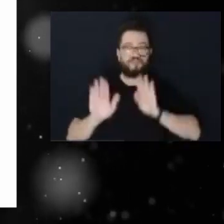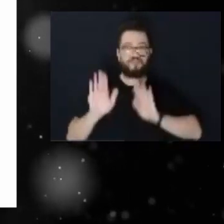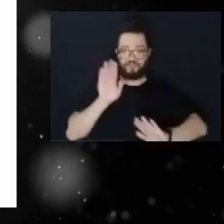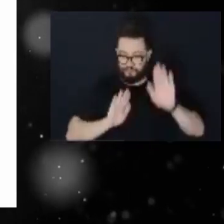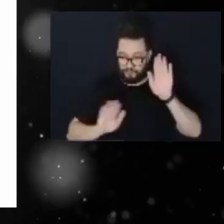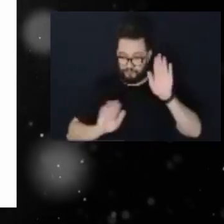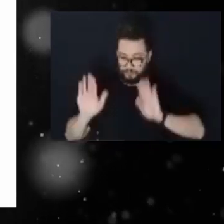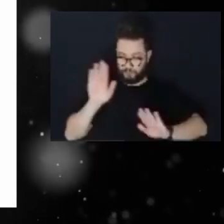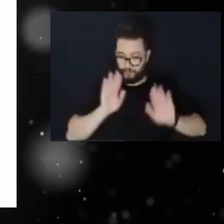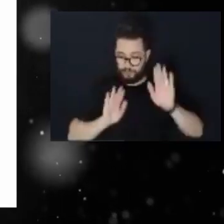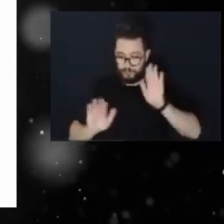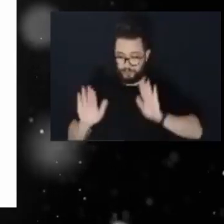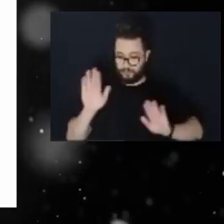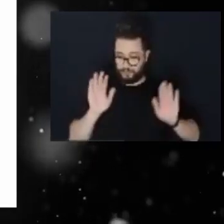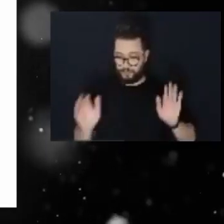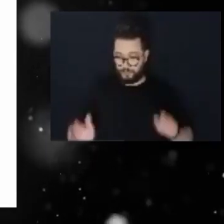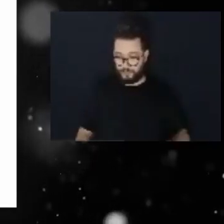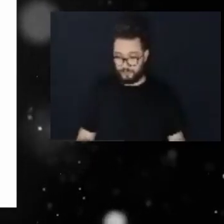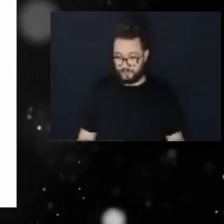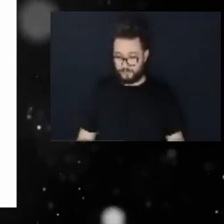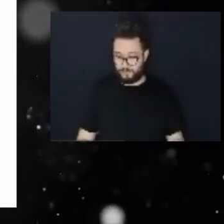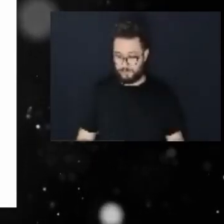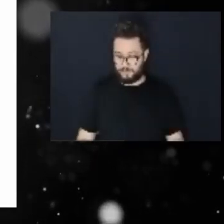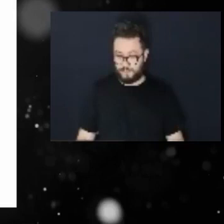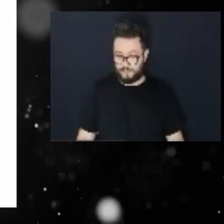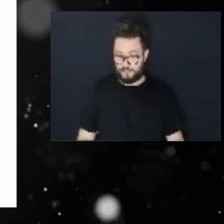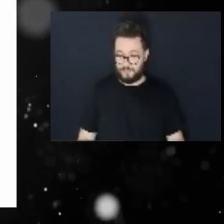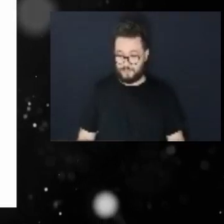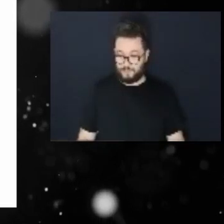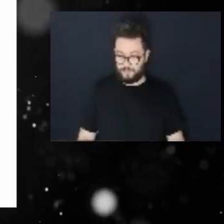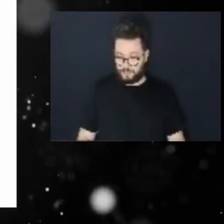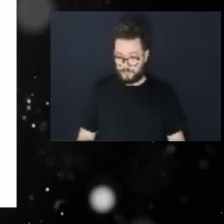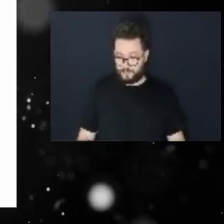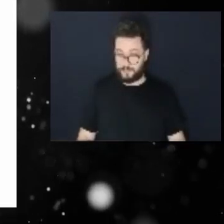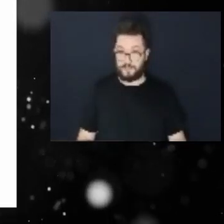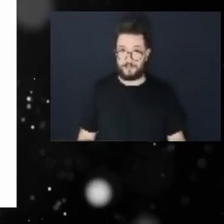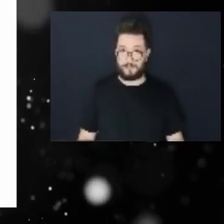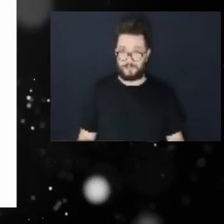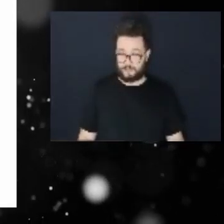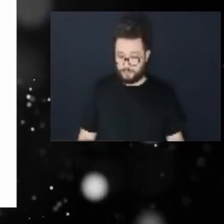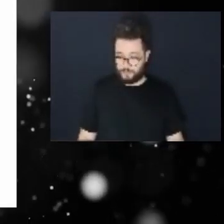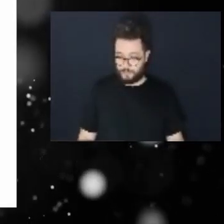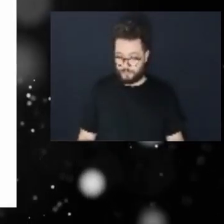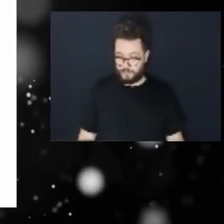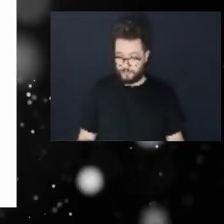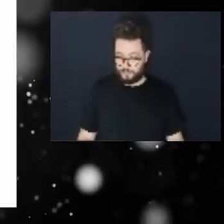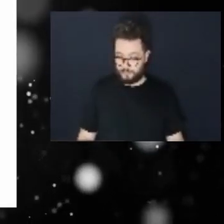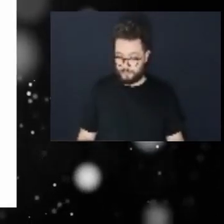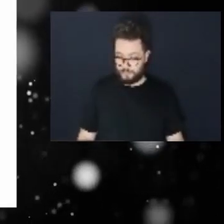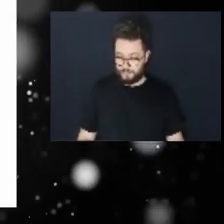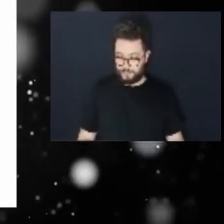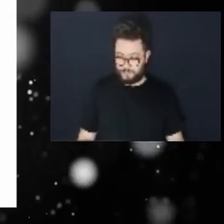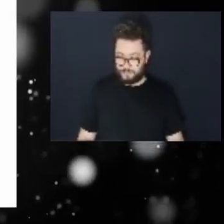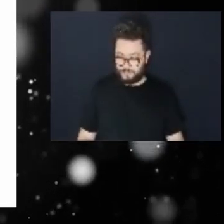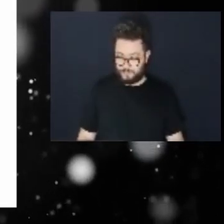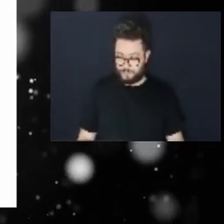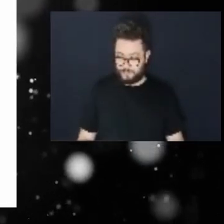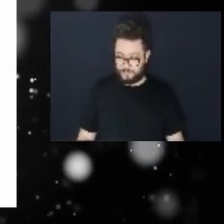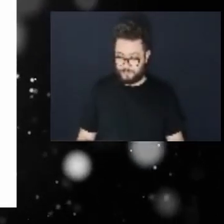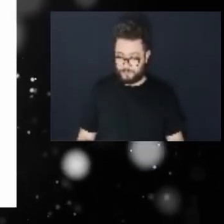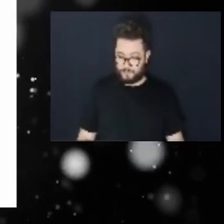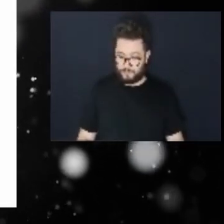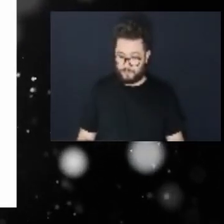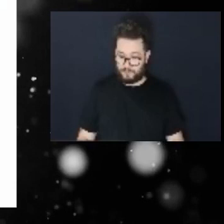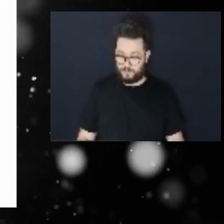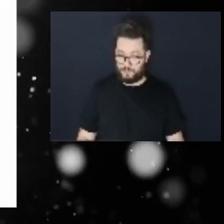boletins das prefeituras que estão tendo ausência de transparência dos dados. Ninguém está falando que é de forma proposital ou que dados